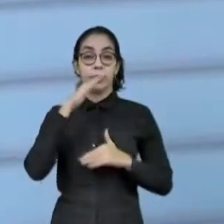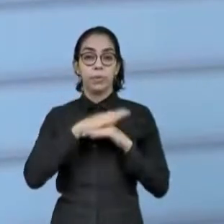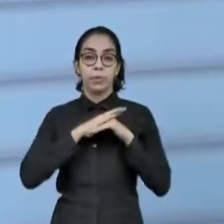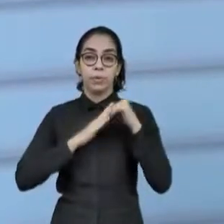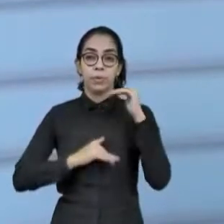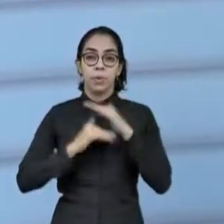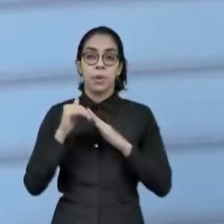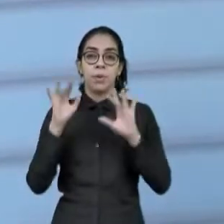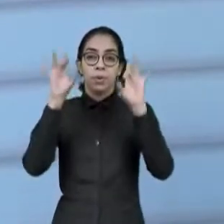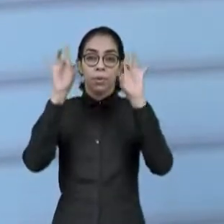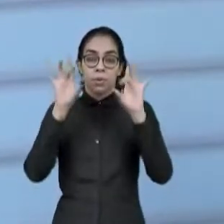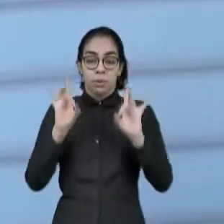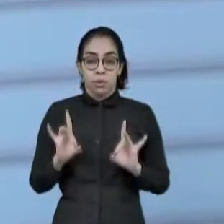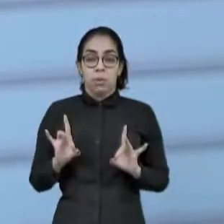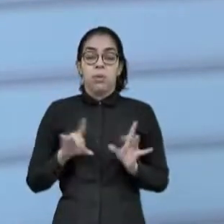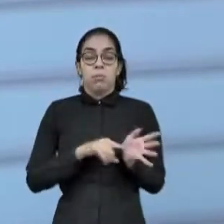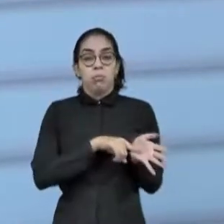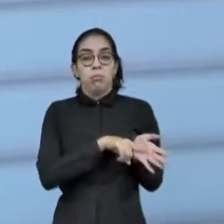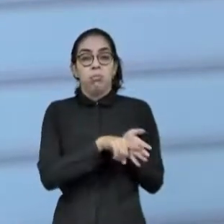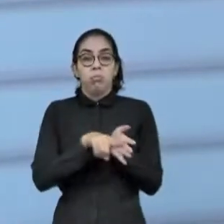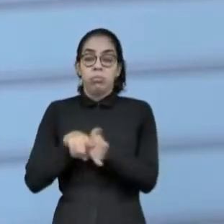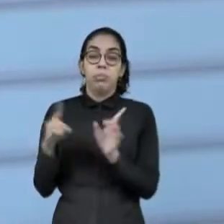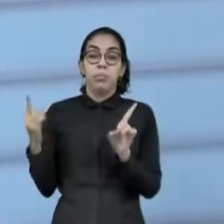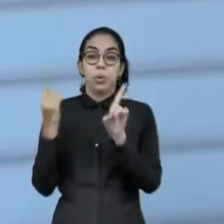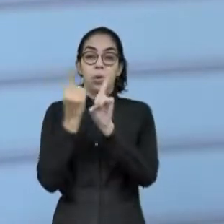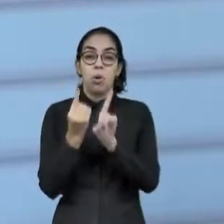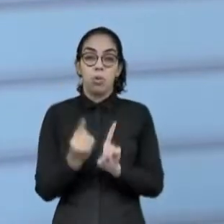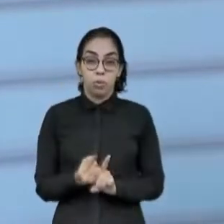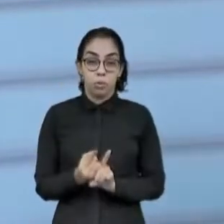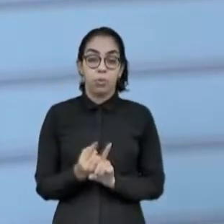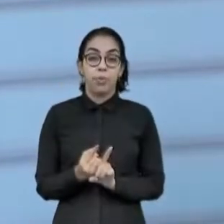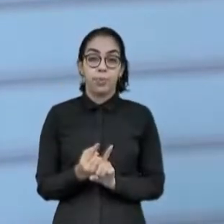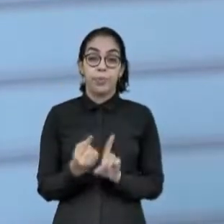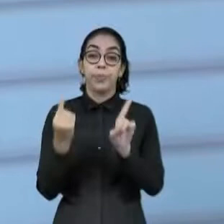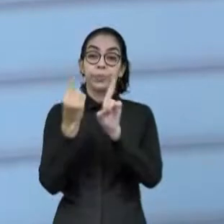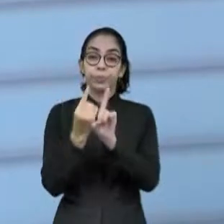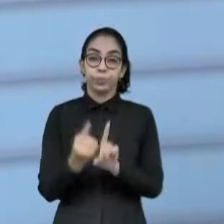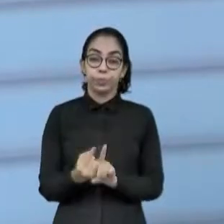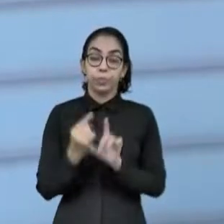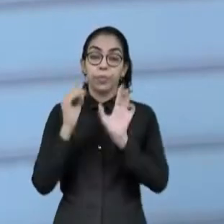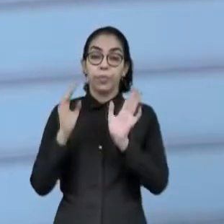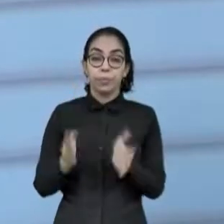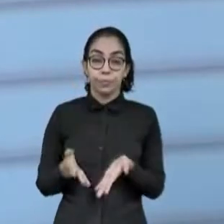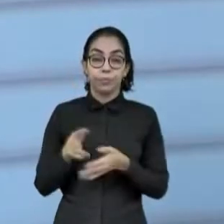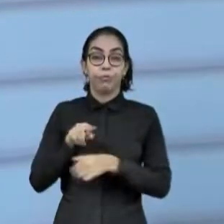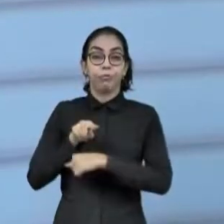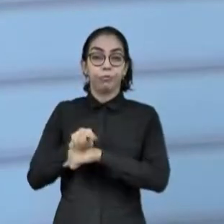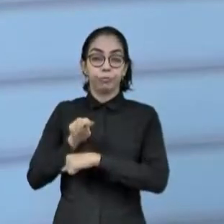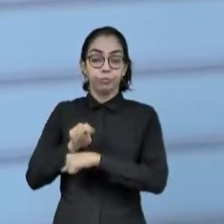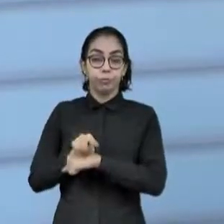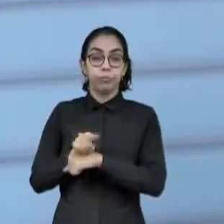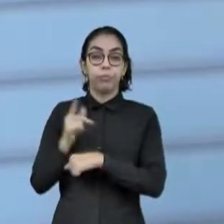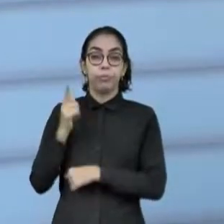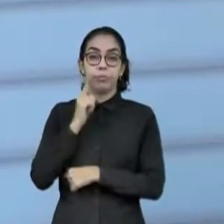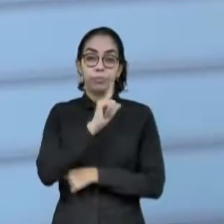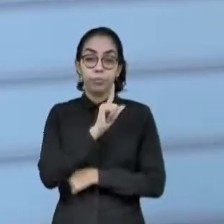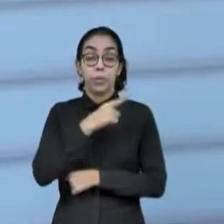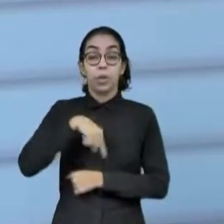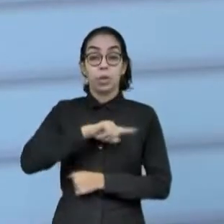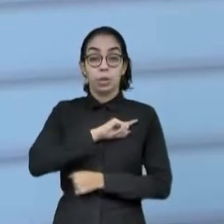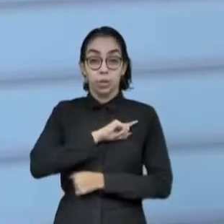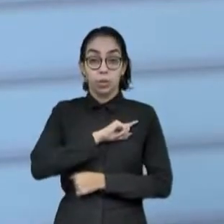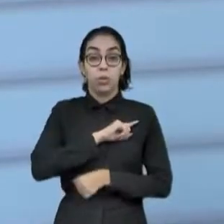especialistas, né, que trouxeram fizeram essas averiguações e constataram, e a gente do escritório Frei